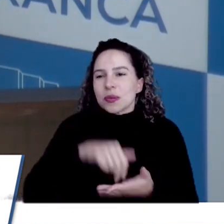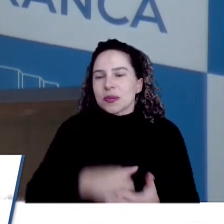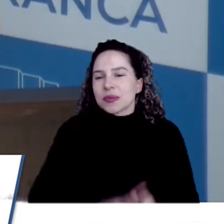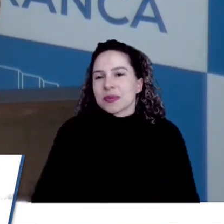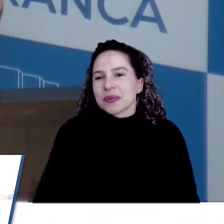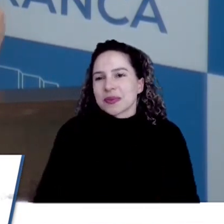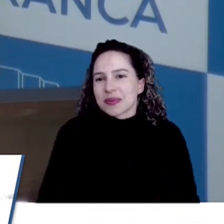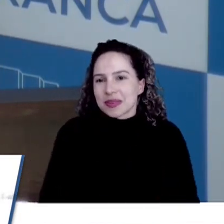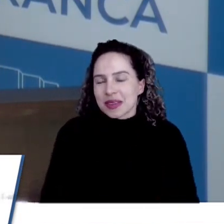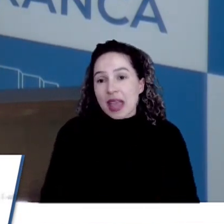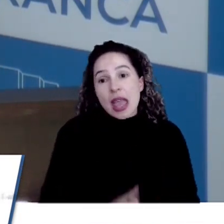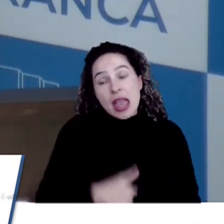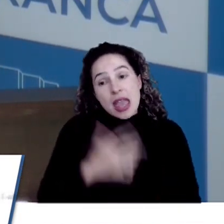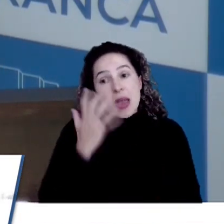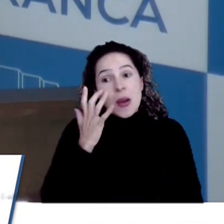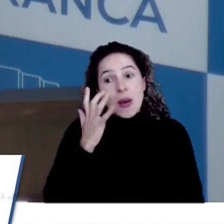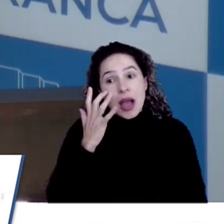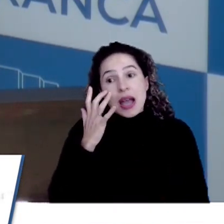Acredito eu